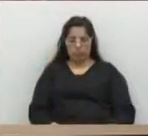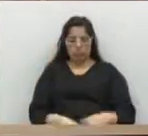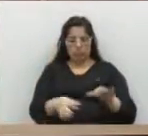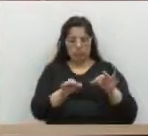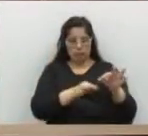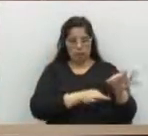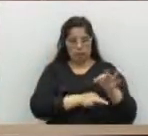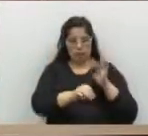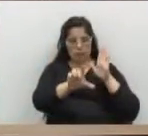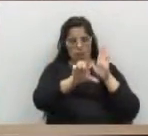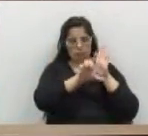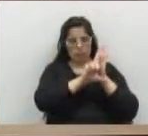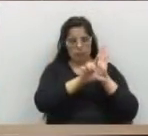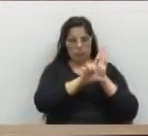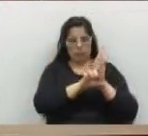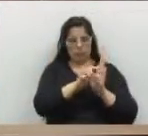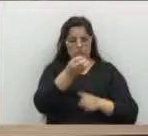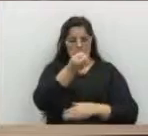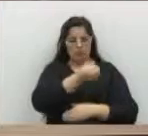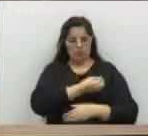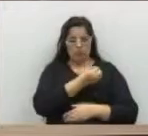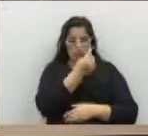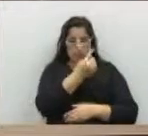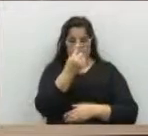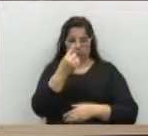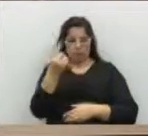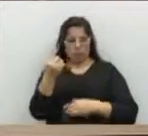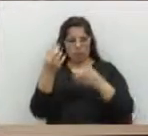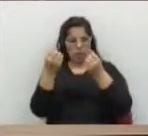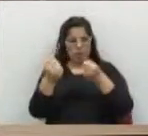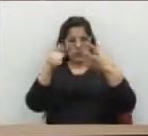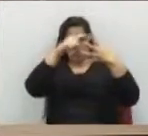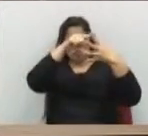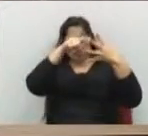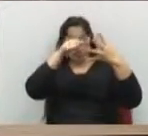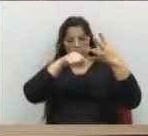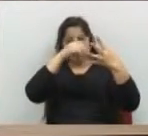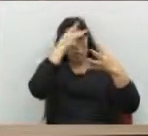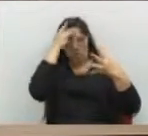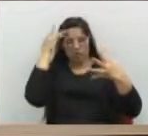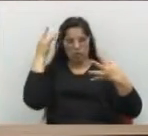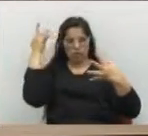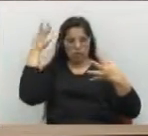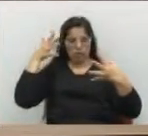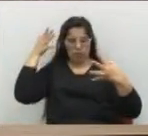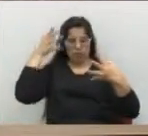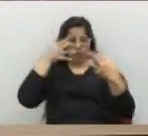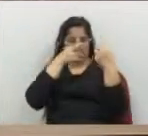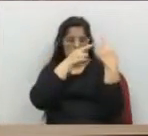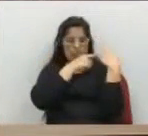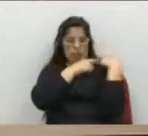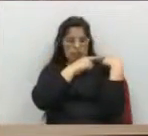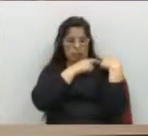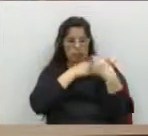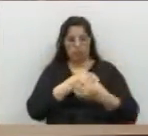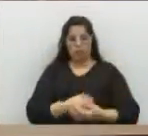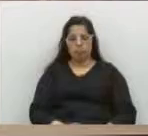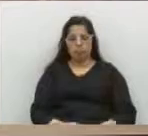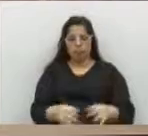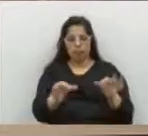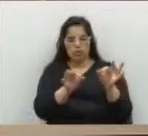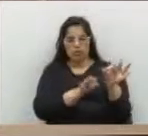Projeto de lei número 111 é recebido pela mesa diretora e encaminhado às comissões competentes. Projeto de